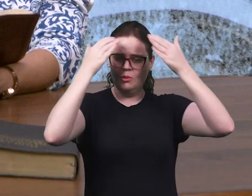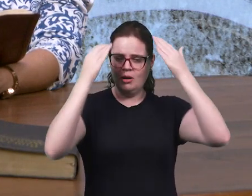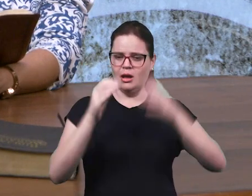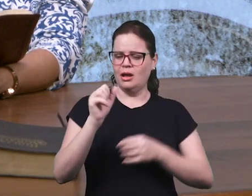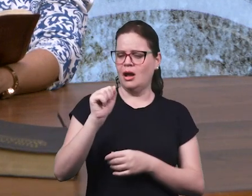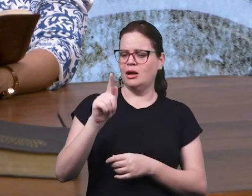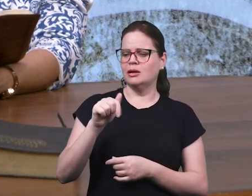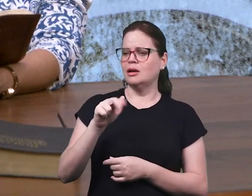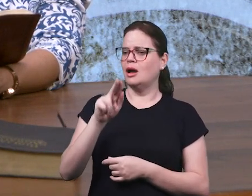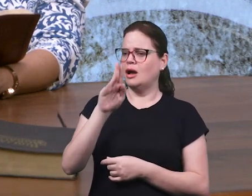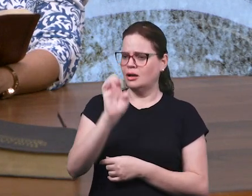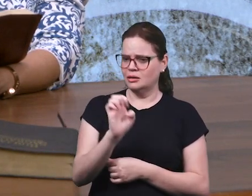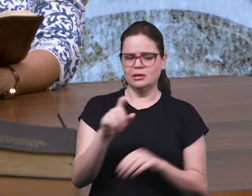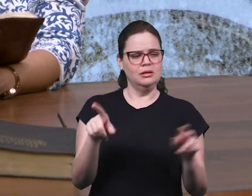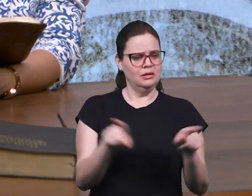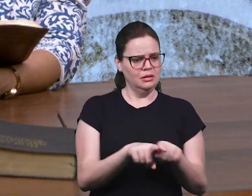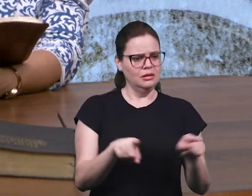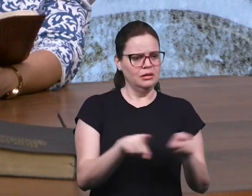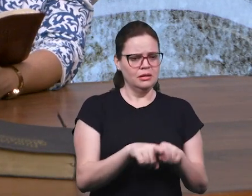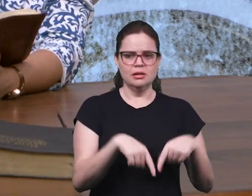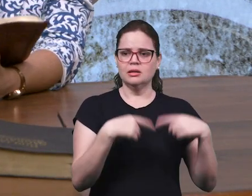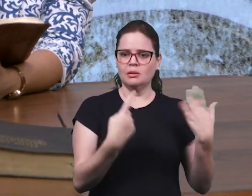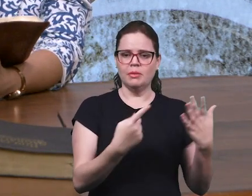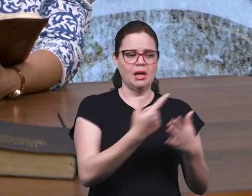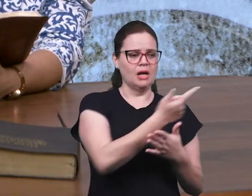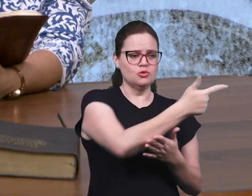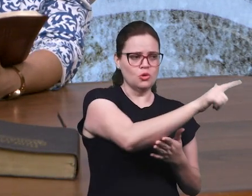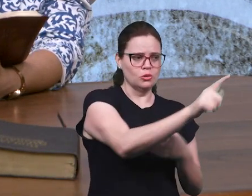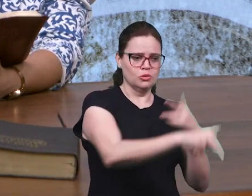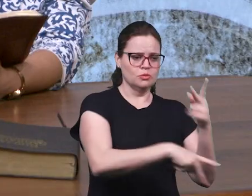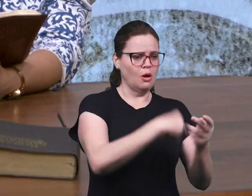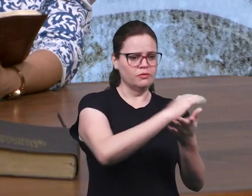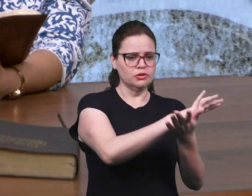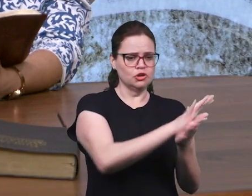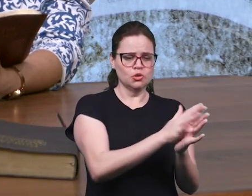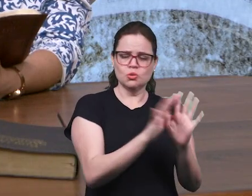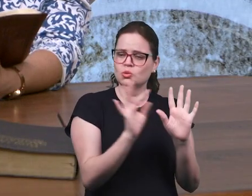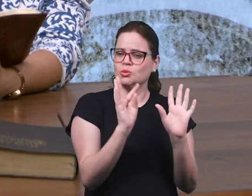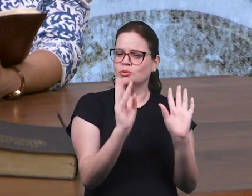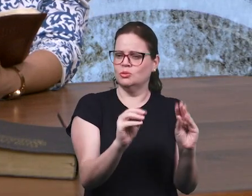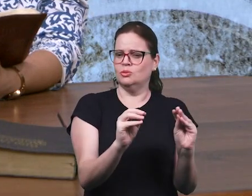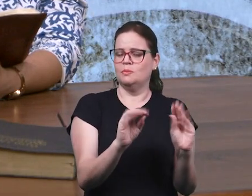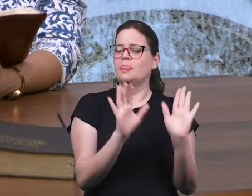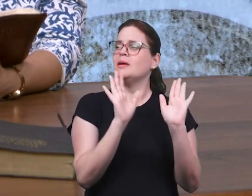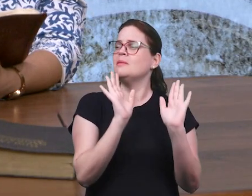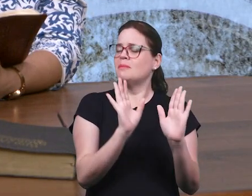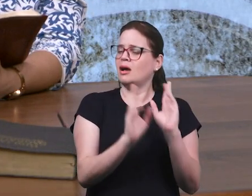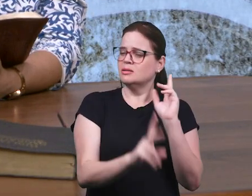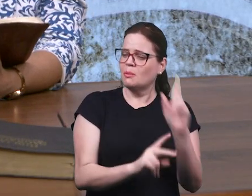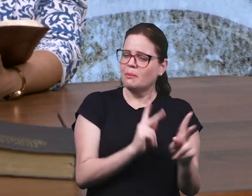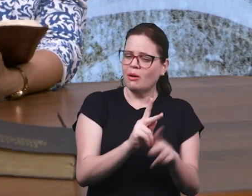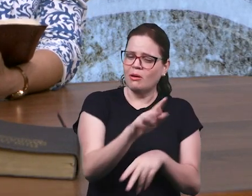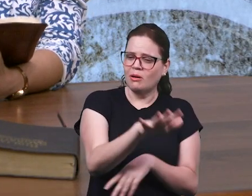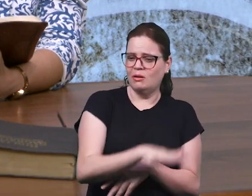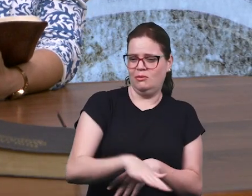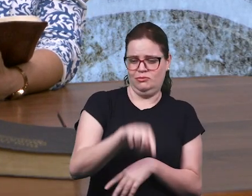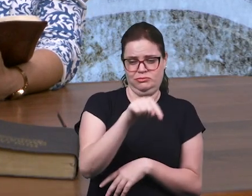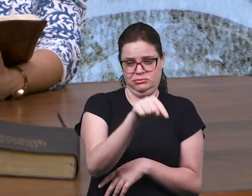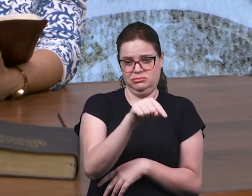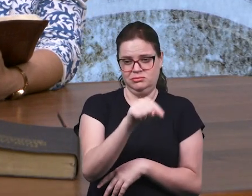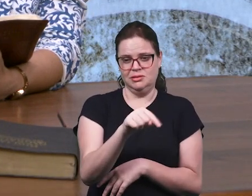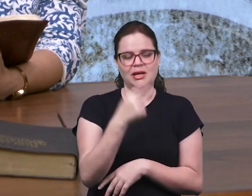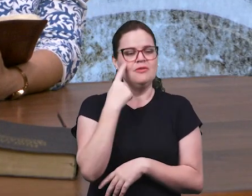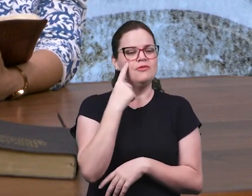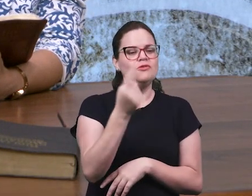Amaleque, e os amalequitas destruí totalmente. Mas o povo tomou do